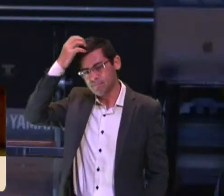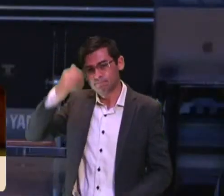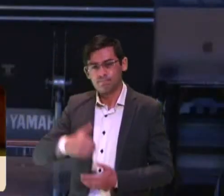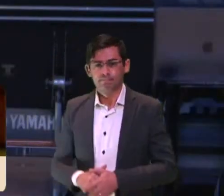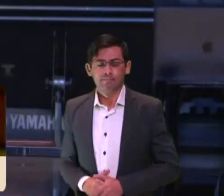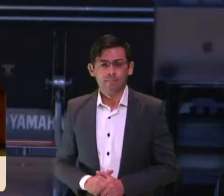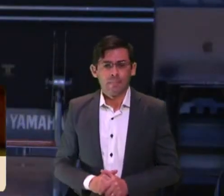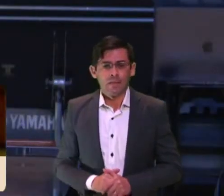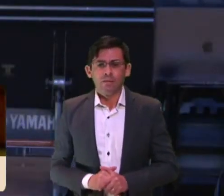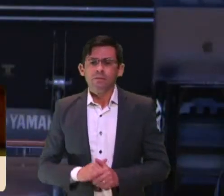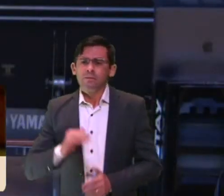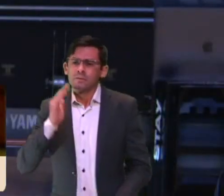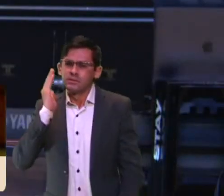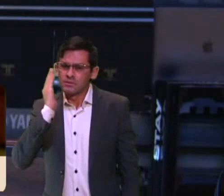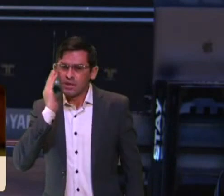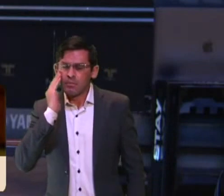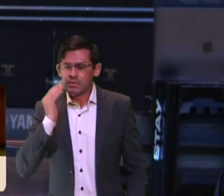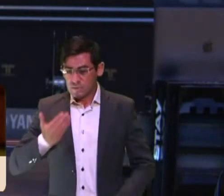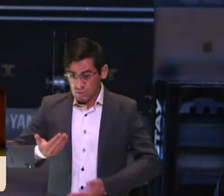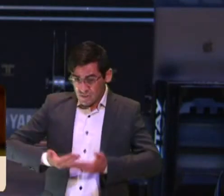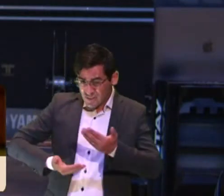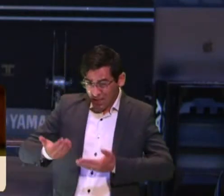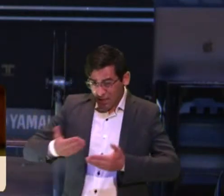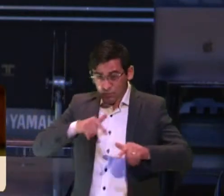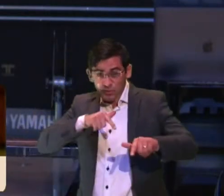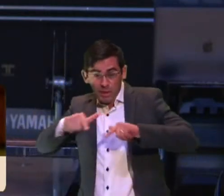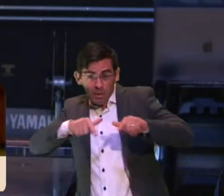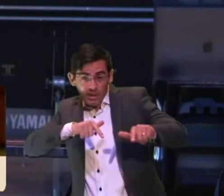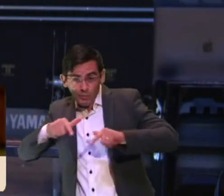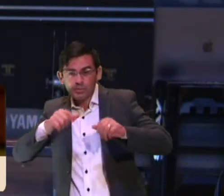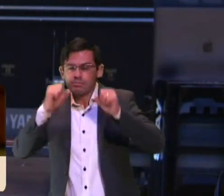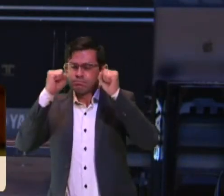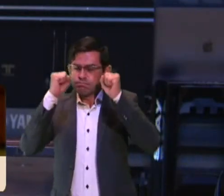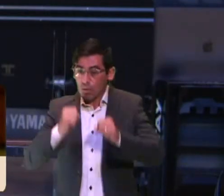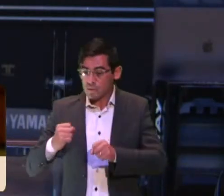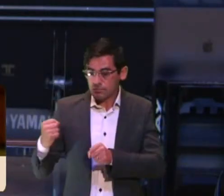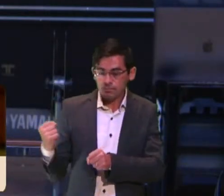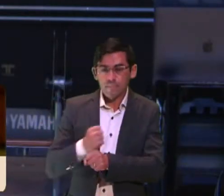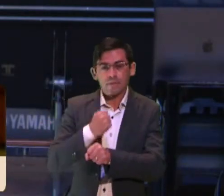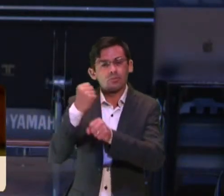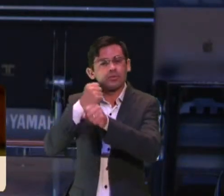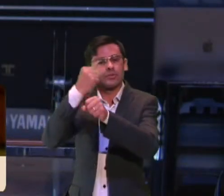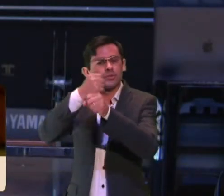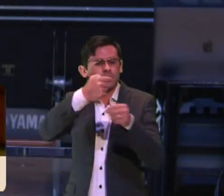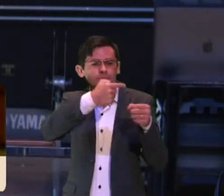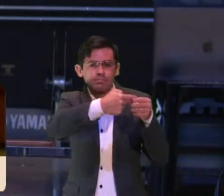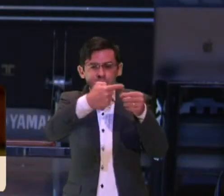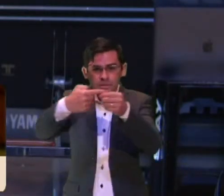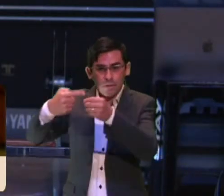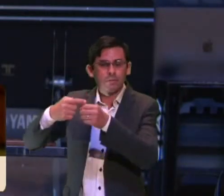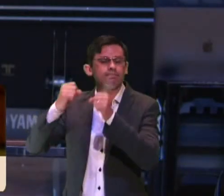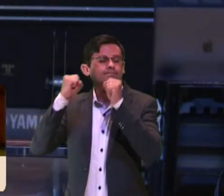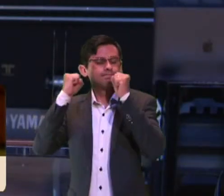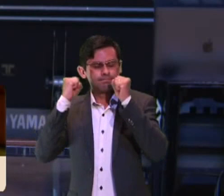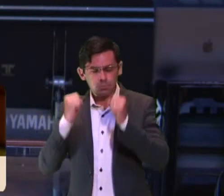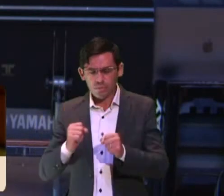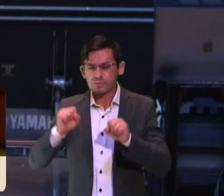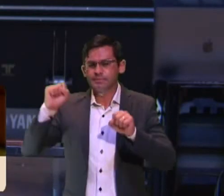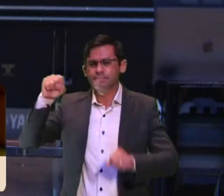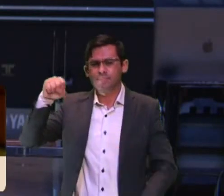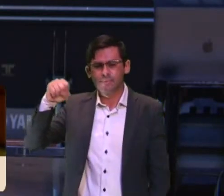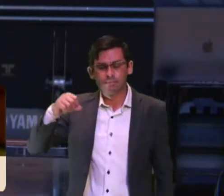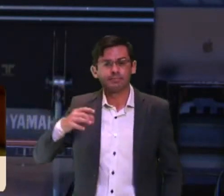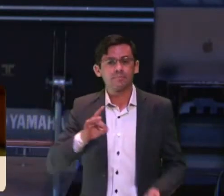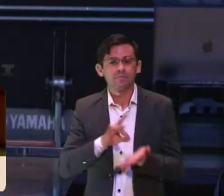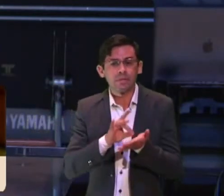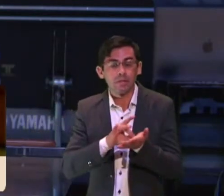Copeiros podem reconstruir cidades. Copeiros podem reconstruir cidades.